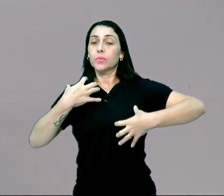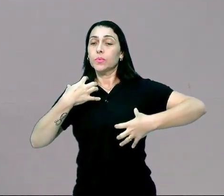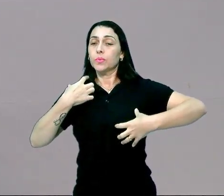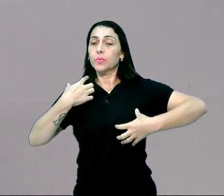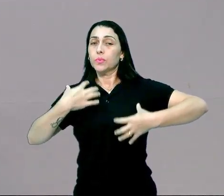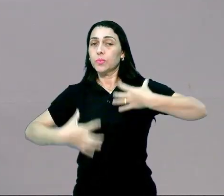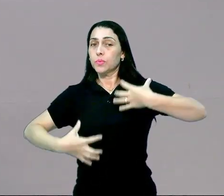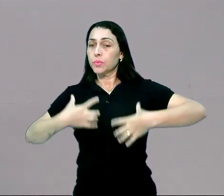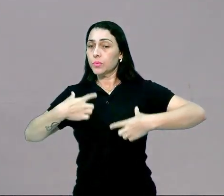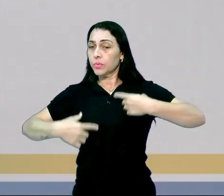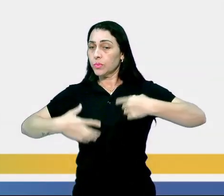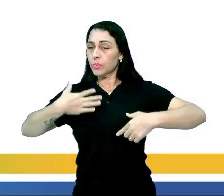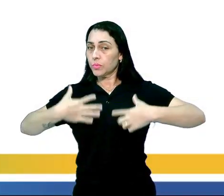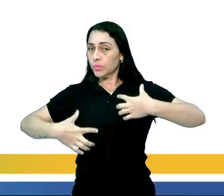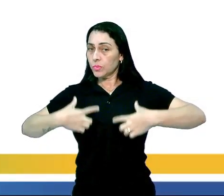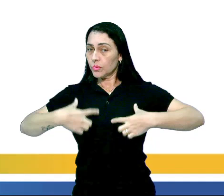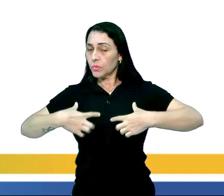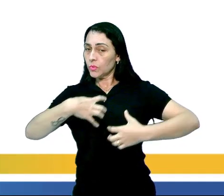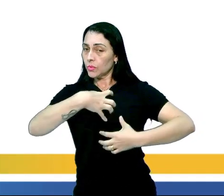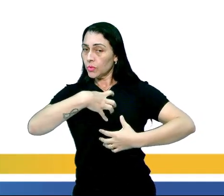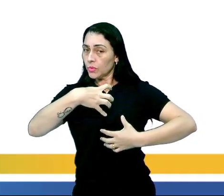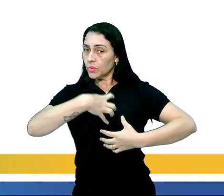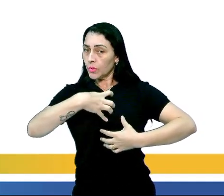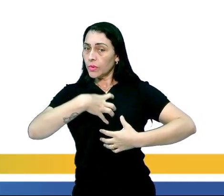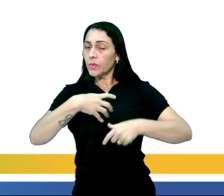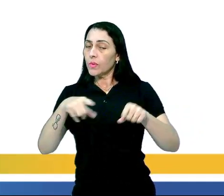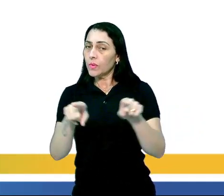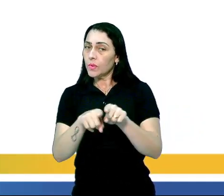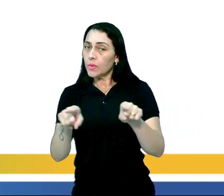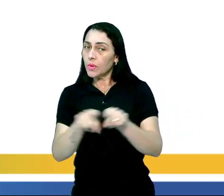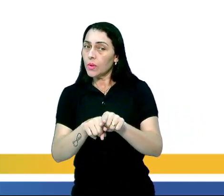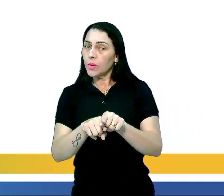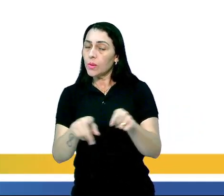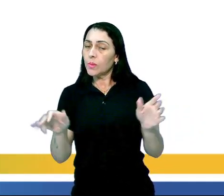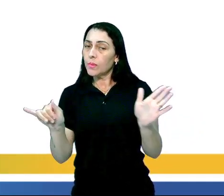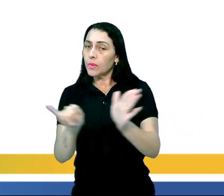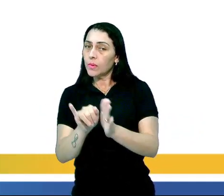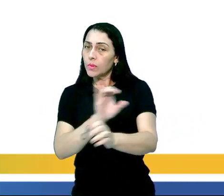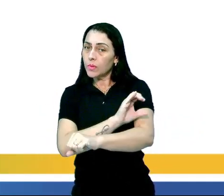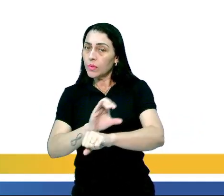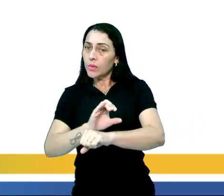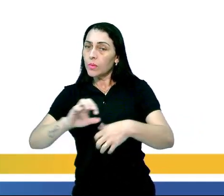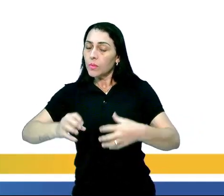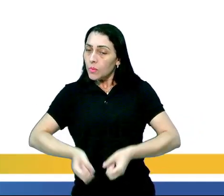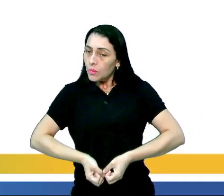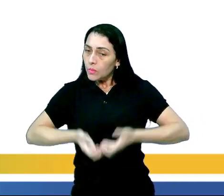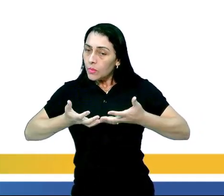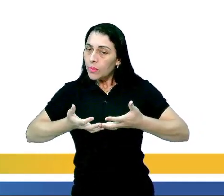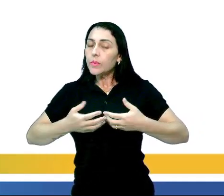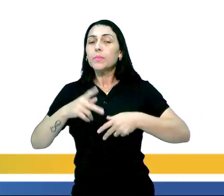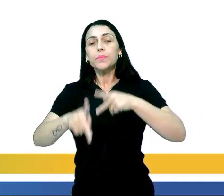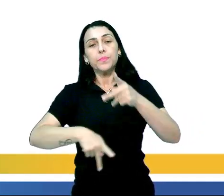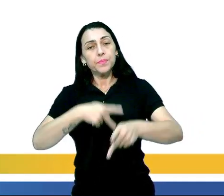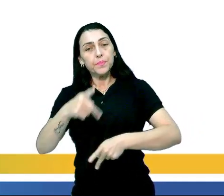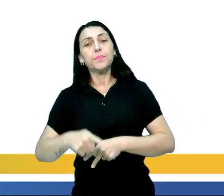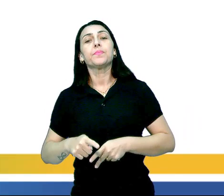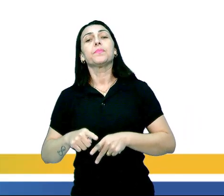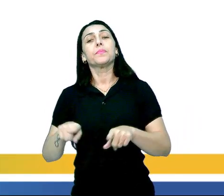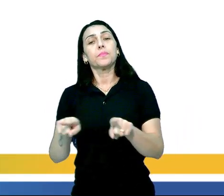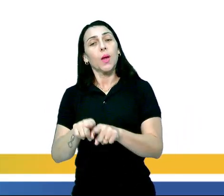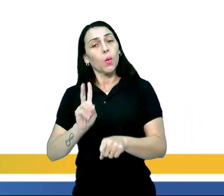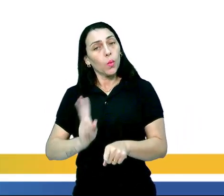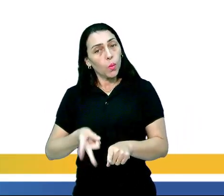de passagem e tudo mais. Então é esse o direcionamento tanto da identidade cultural, das manifestações, essa manutenção de